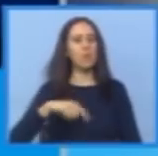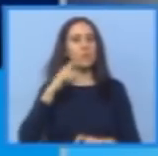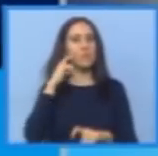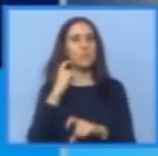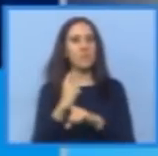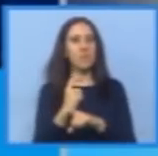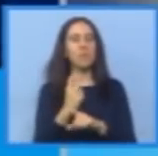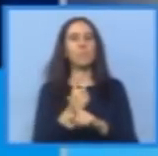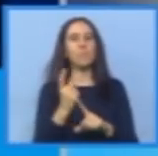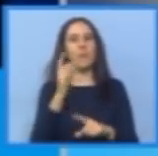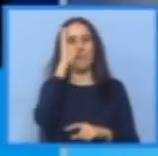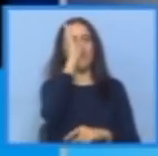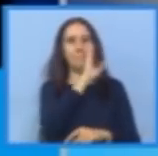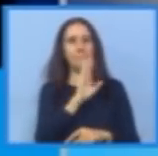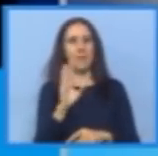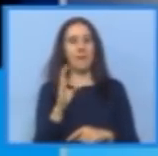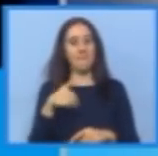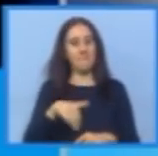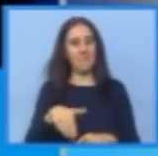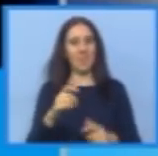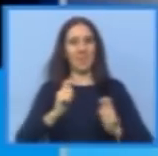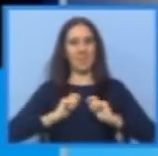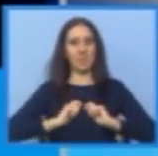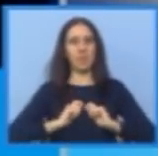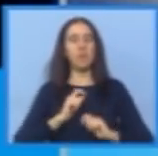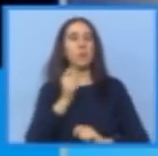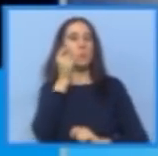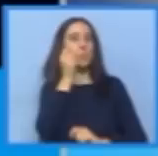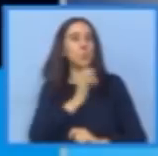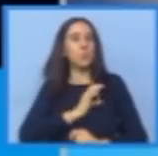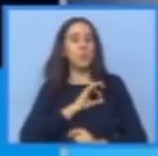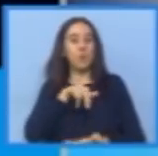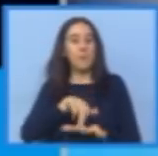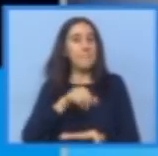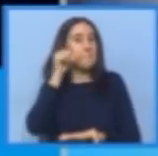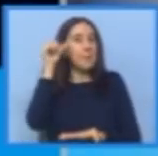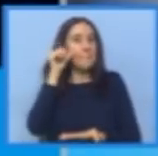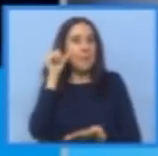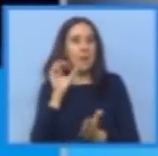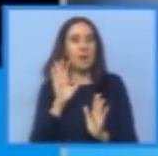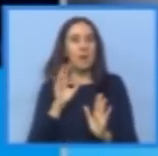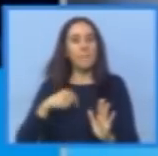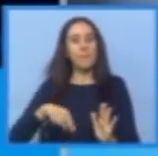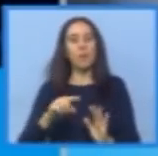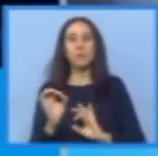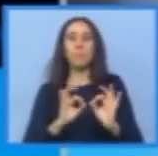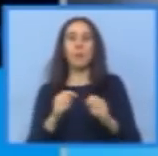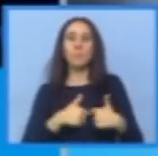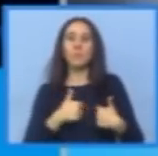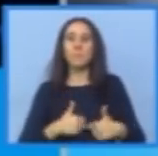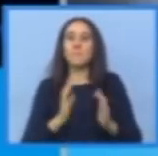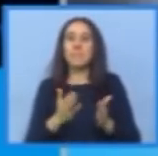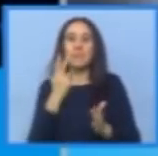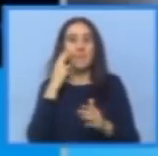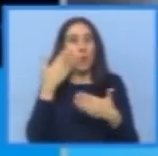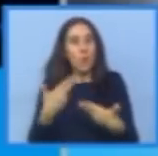vigilantes porque sabemos que vamos ter o Senhor, que ainda não o temos, mas que de alguma maneira temos de preparar o nosso coração e temos que